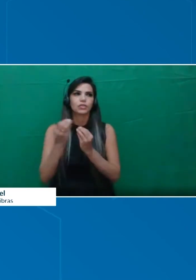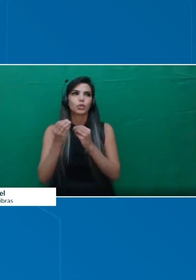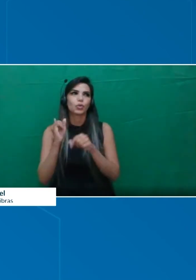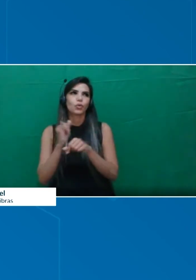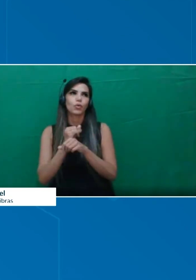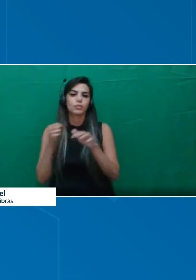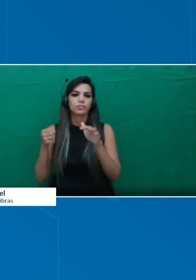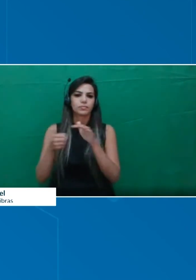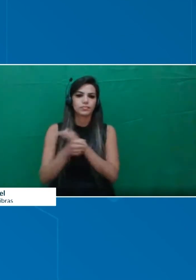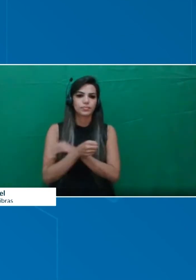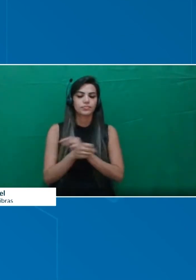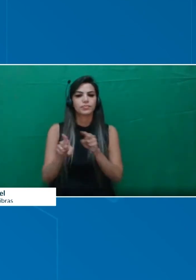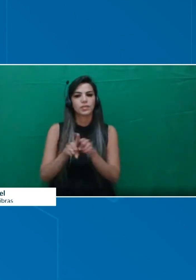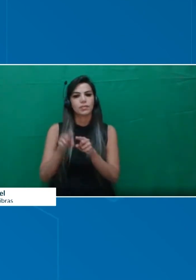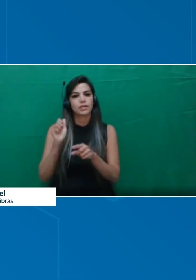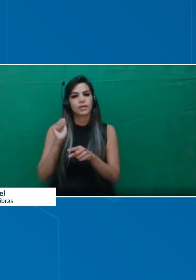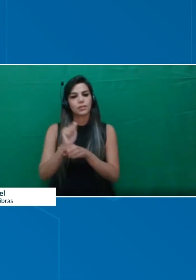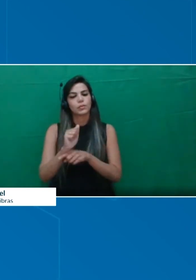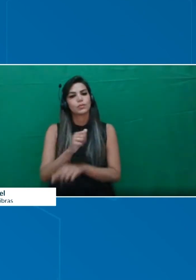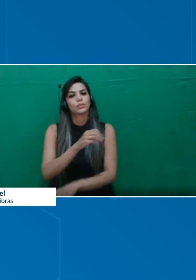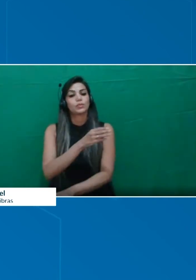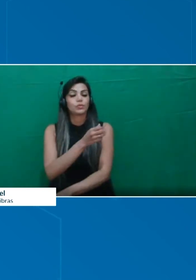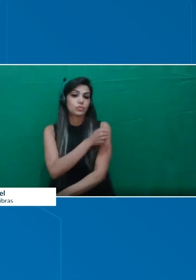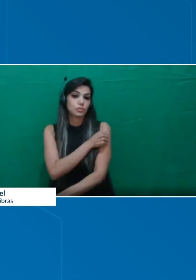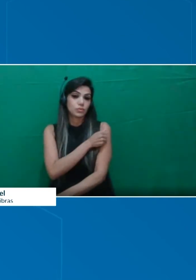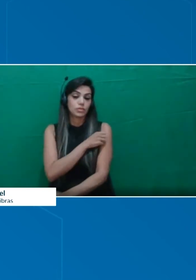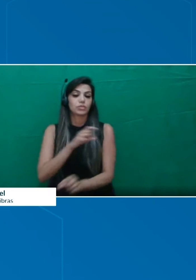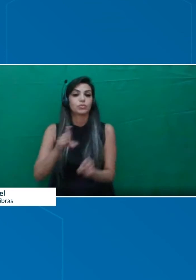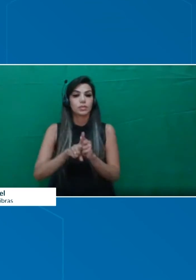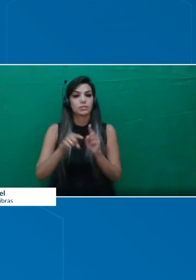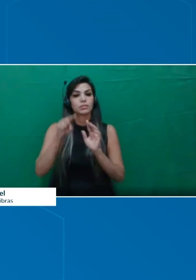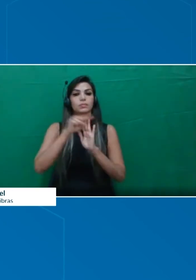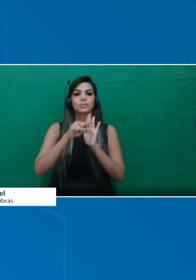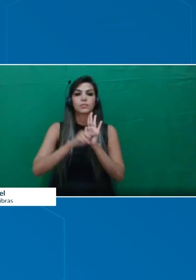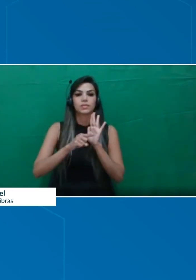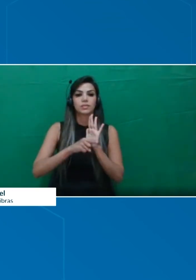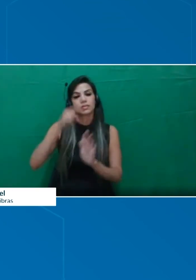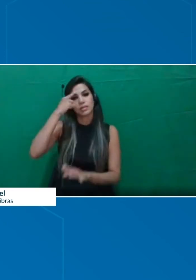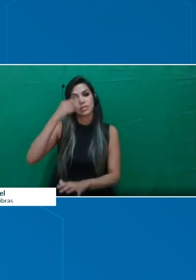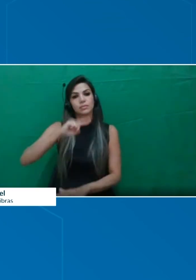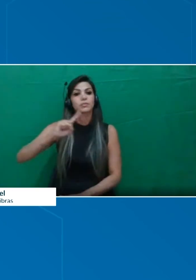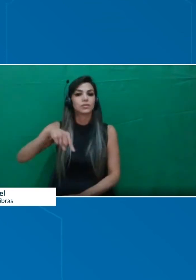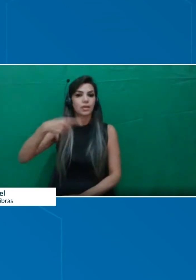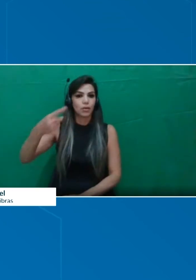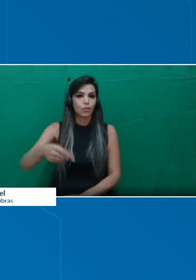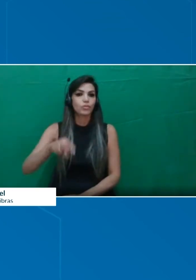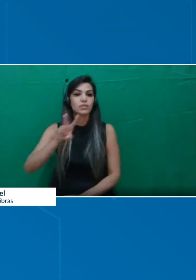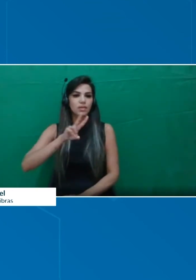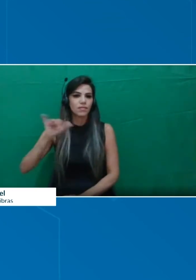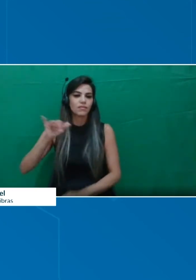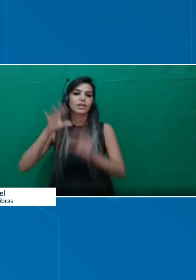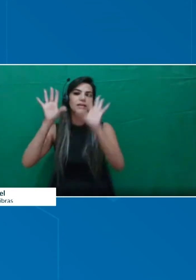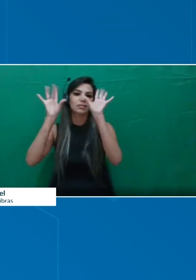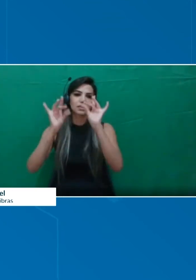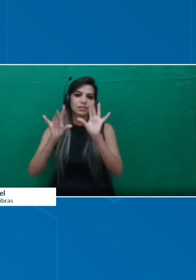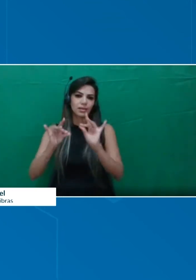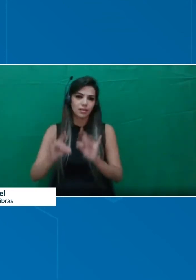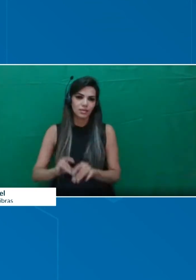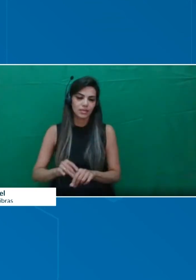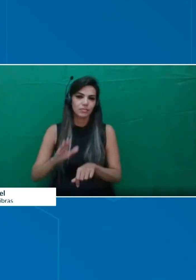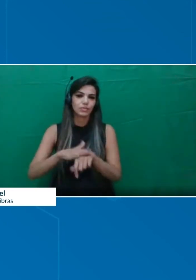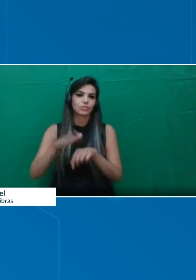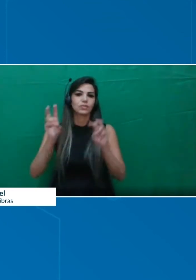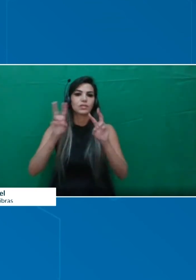assistência estudantil, quanto a programação da próxima semana, que vai tratar mais pontualmente sobre informações relacionadas